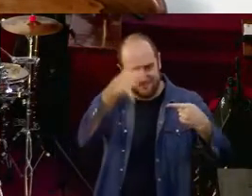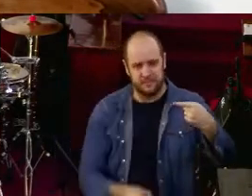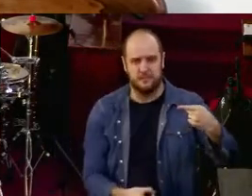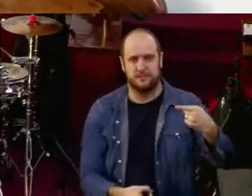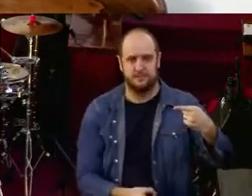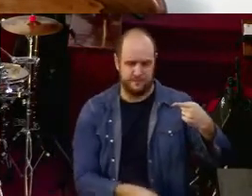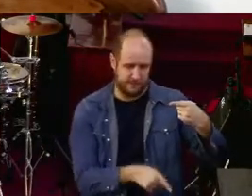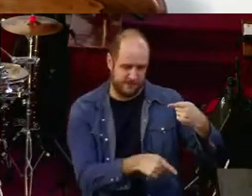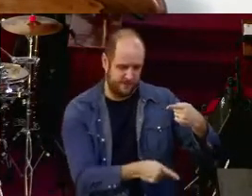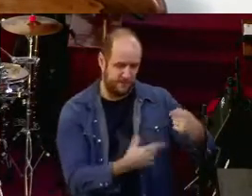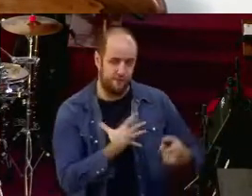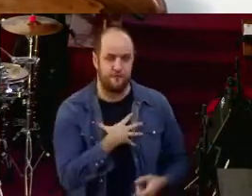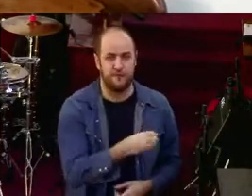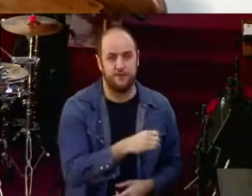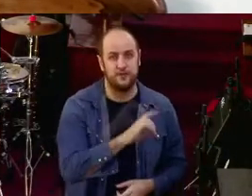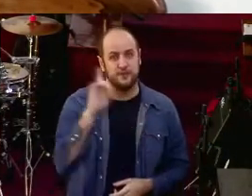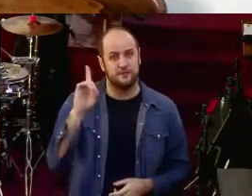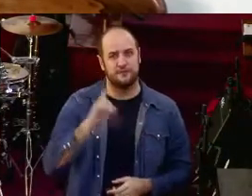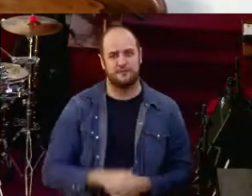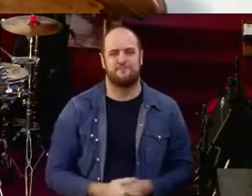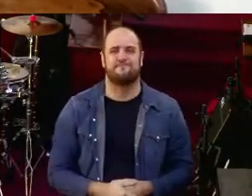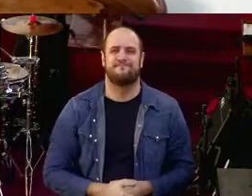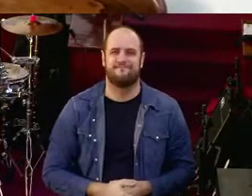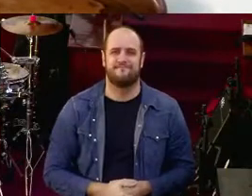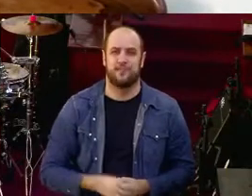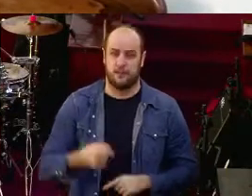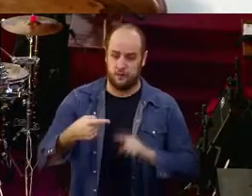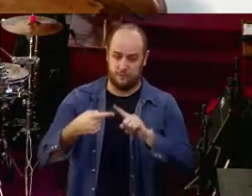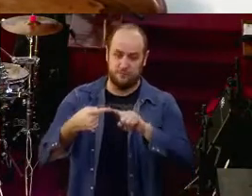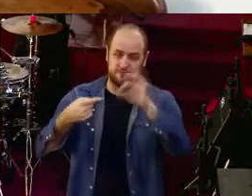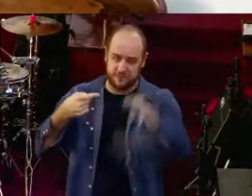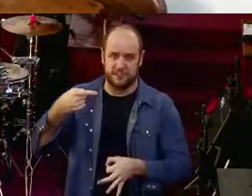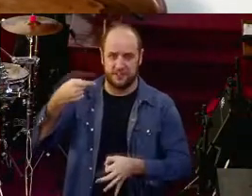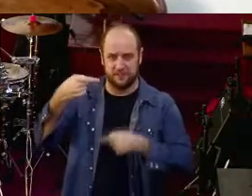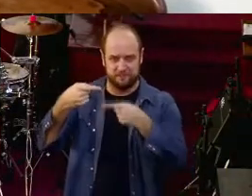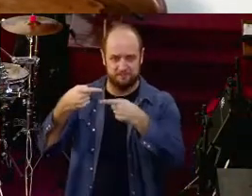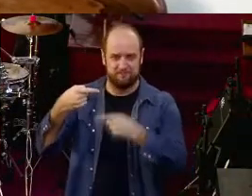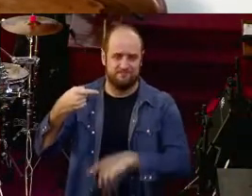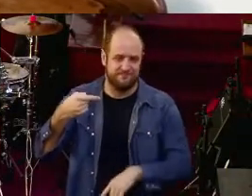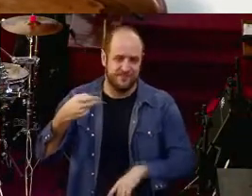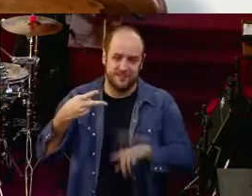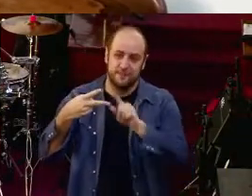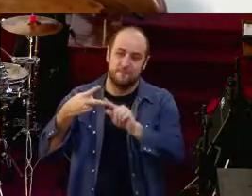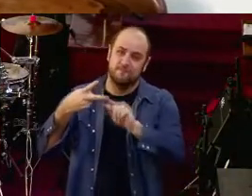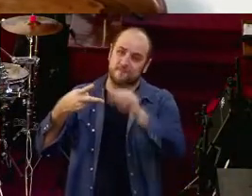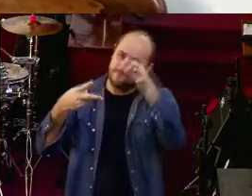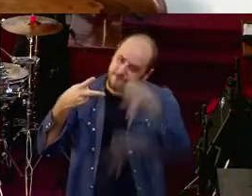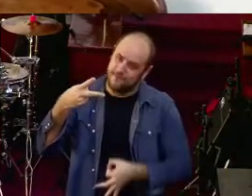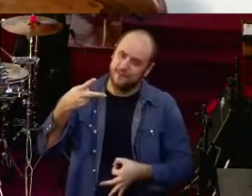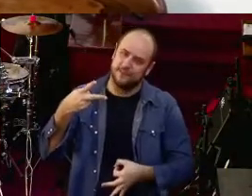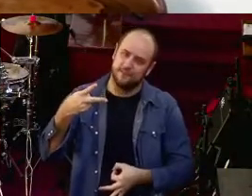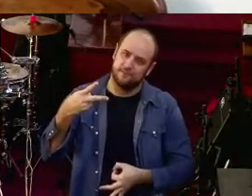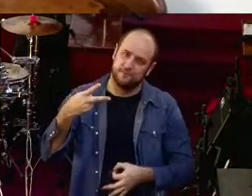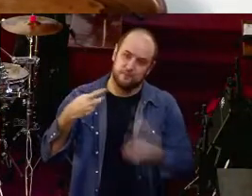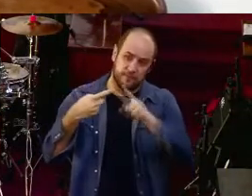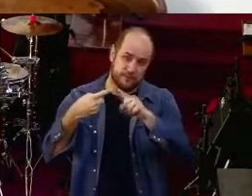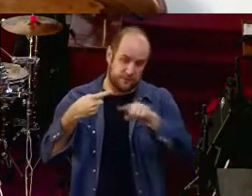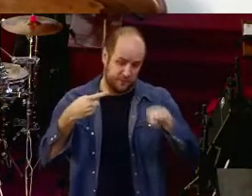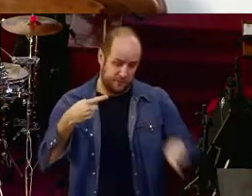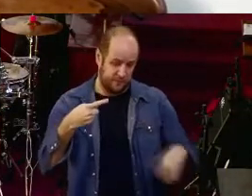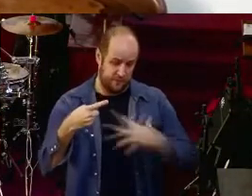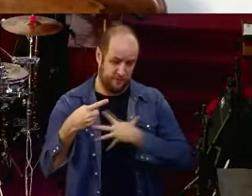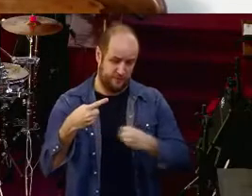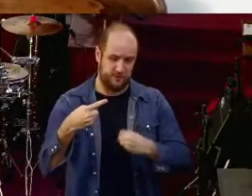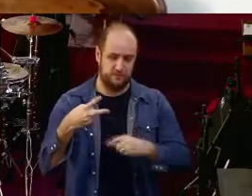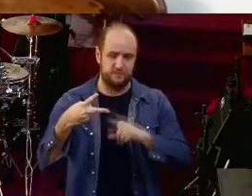Filho de Deus, este é o meu Filho em quem me comprazo. A segunda certeza, irmãos, causa um tremor